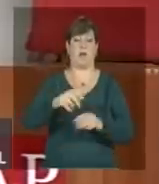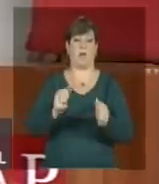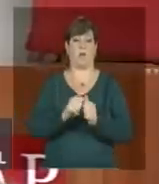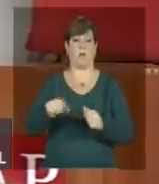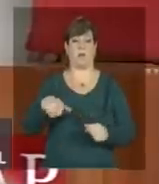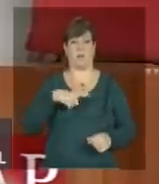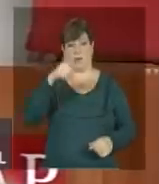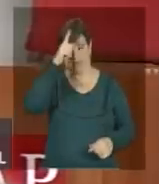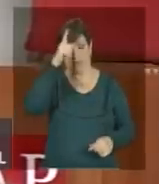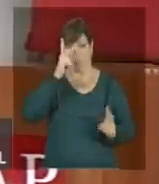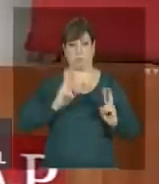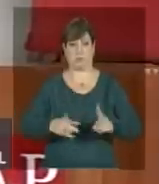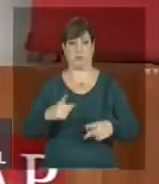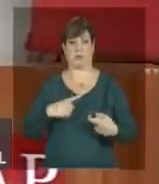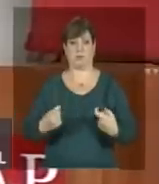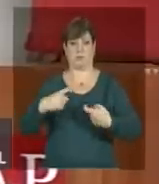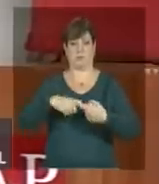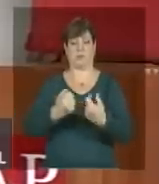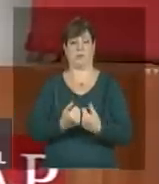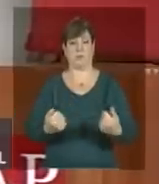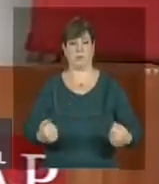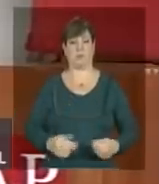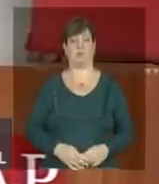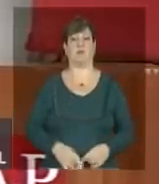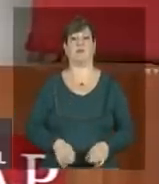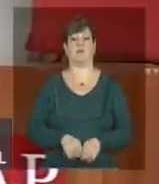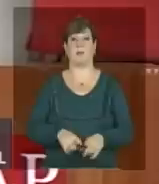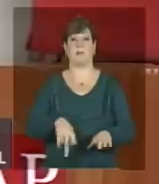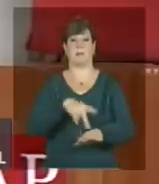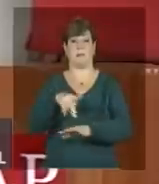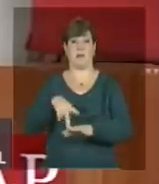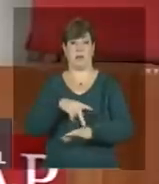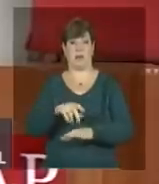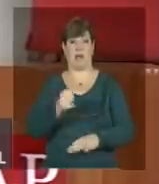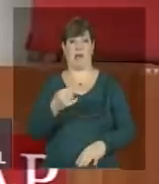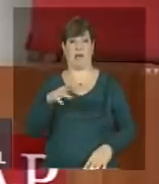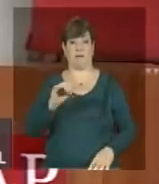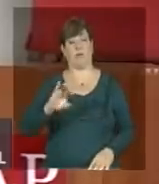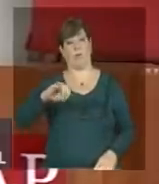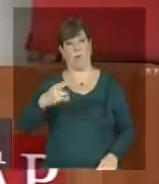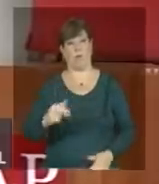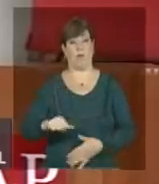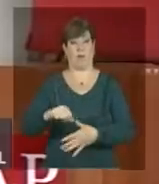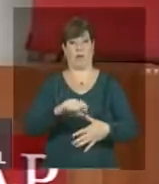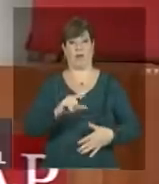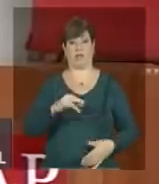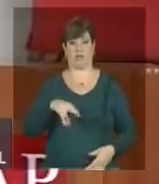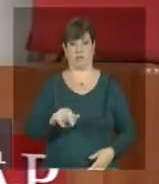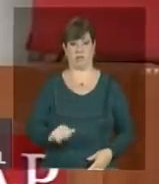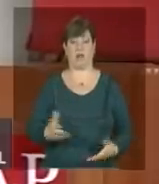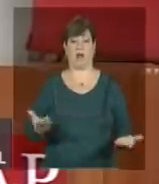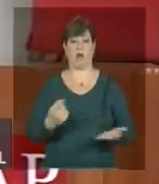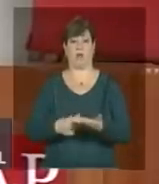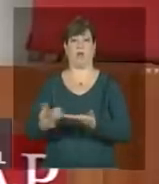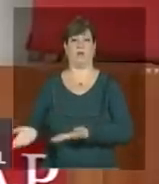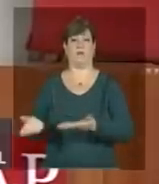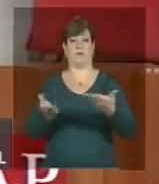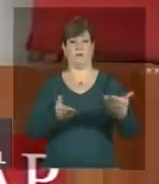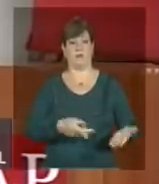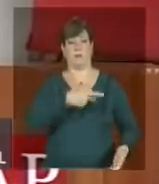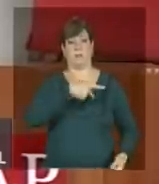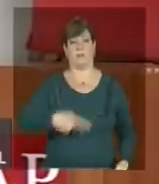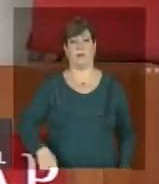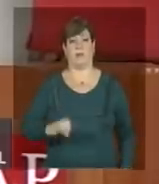Alemanha mantém cooperação, e países da África ou América Latina. Convidamos agora o presidente da